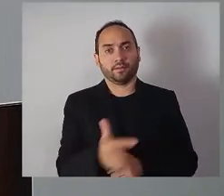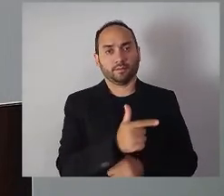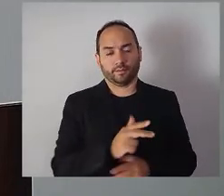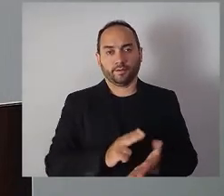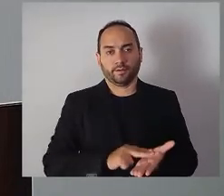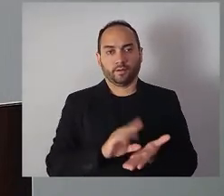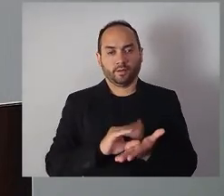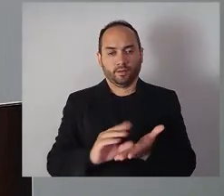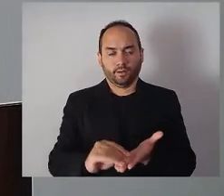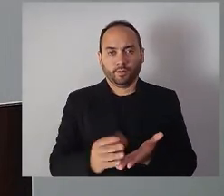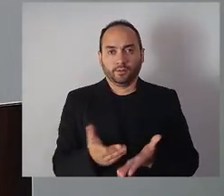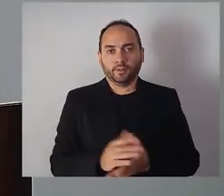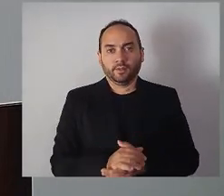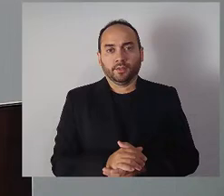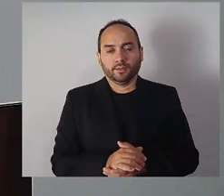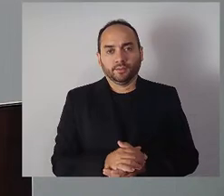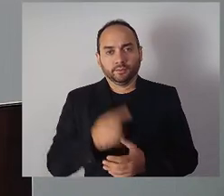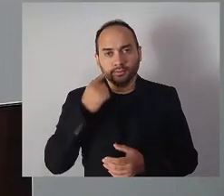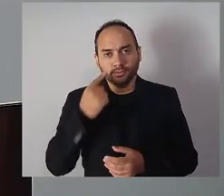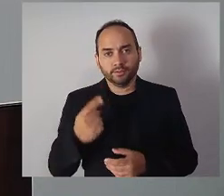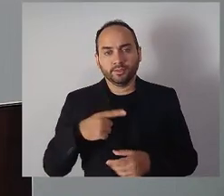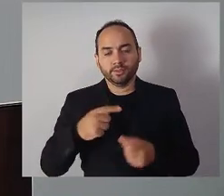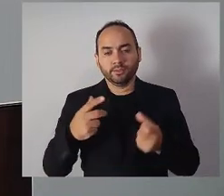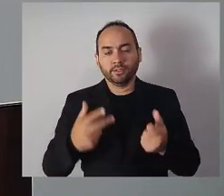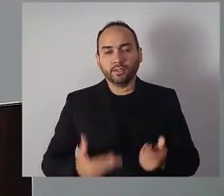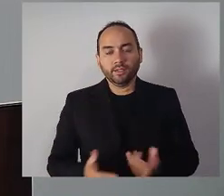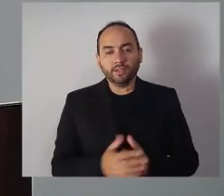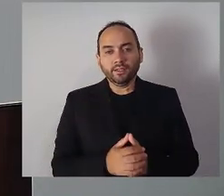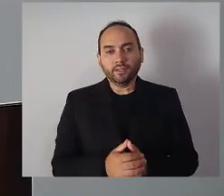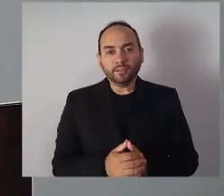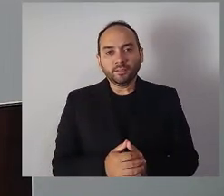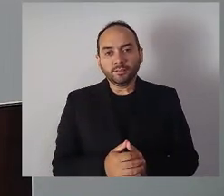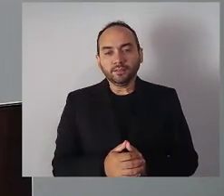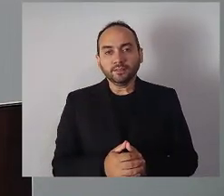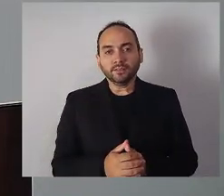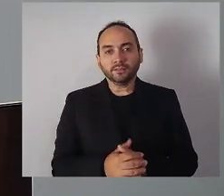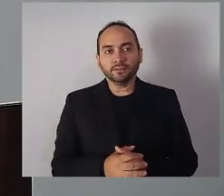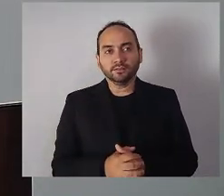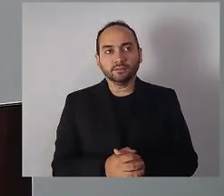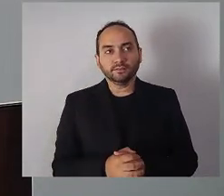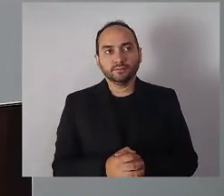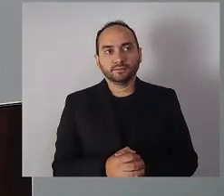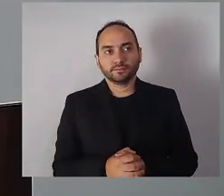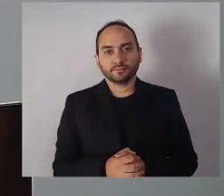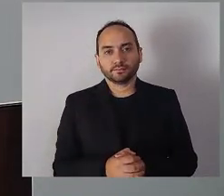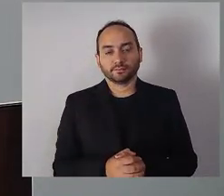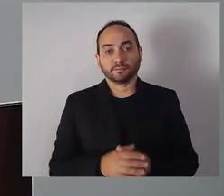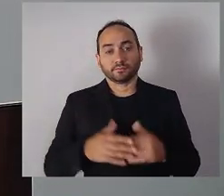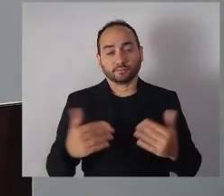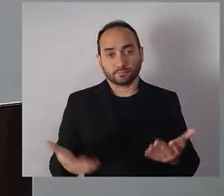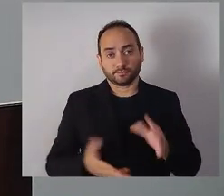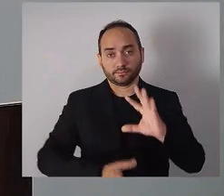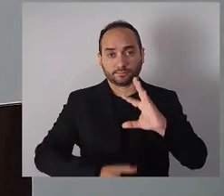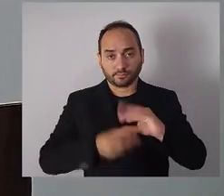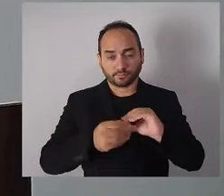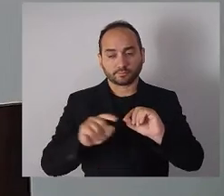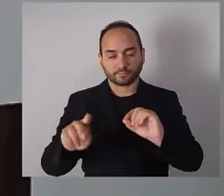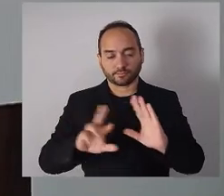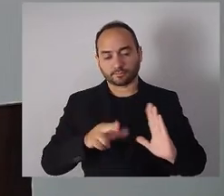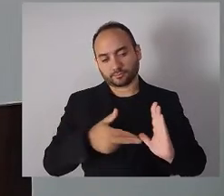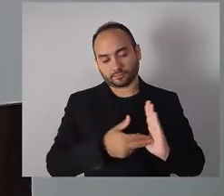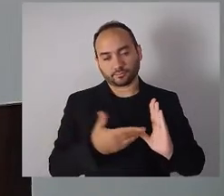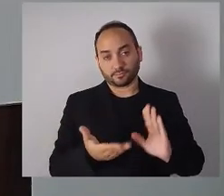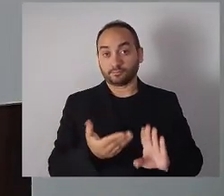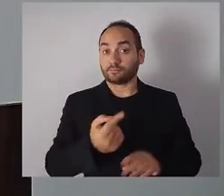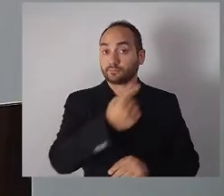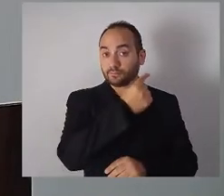reunião. Não tem o condão de trazer qualquer tipo de modificação. Assim concluiu o eminente relator lá